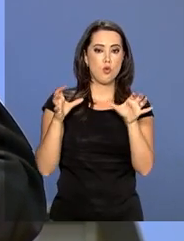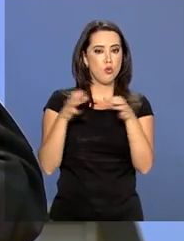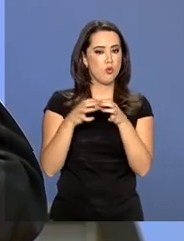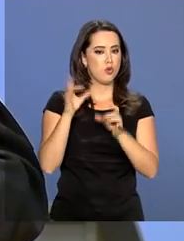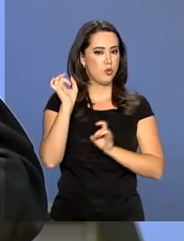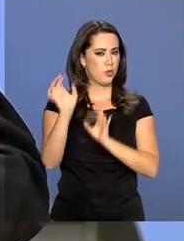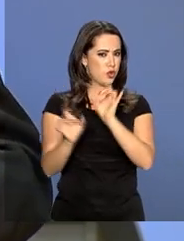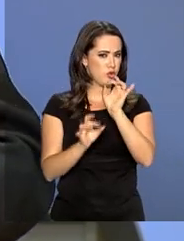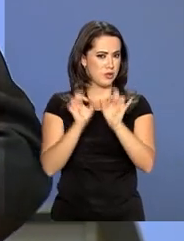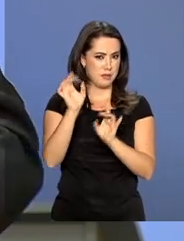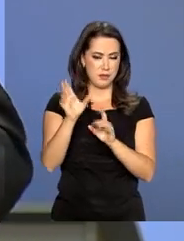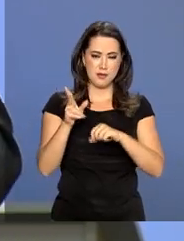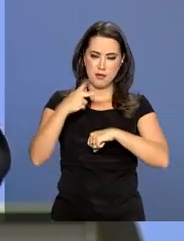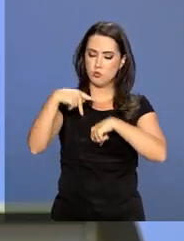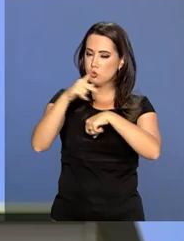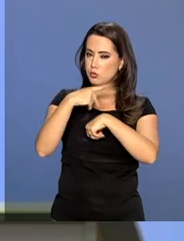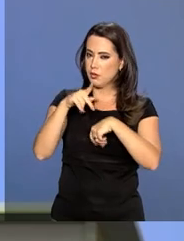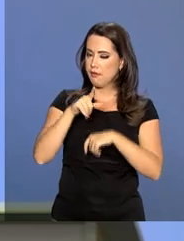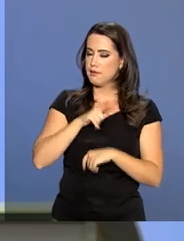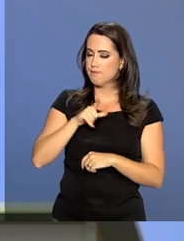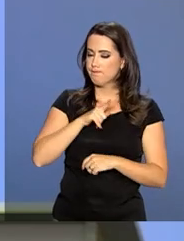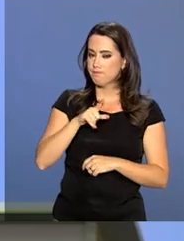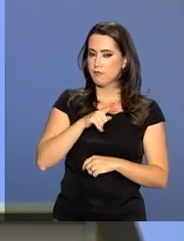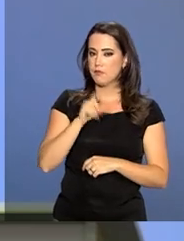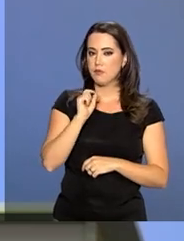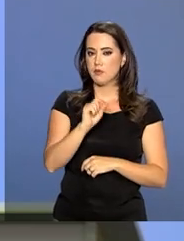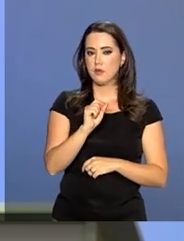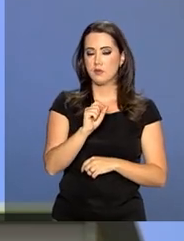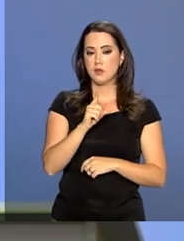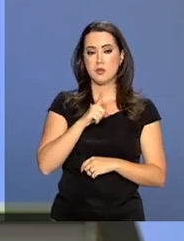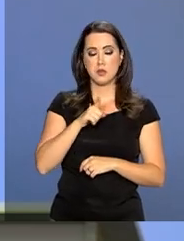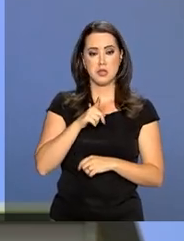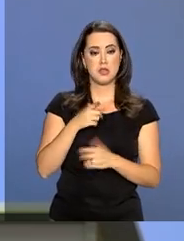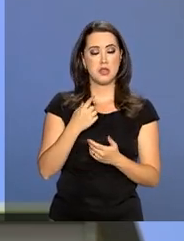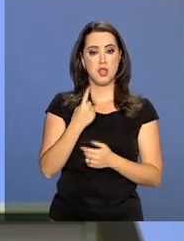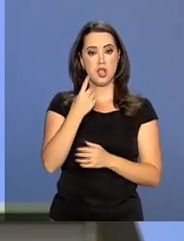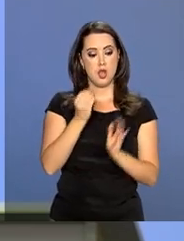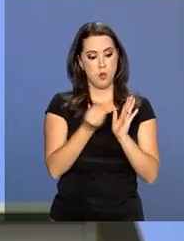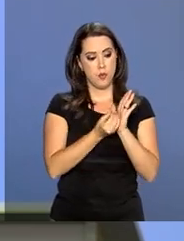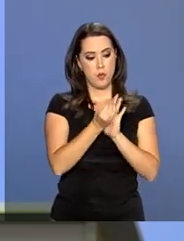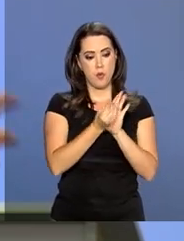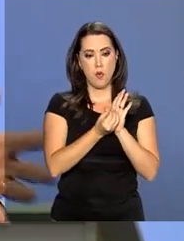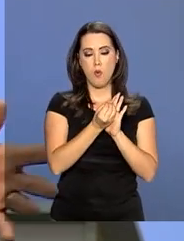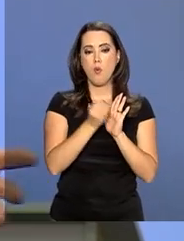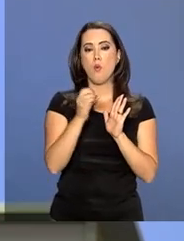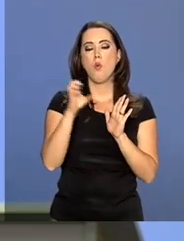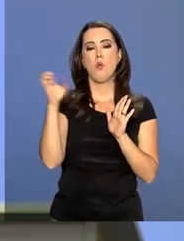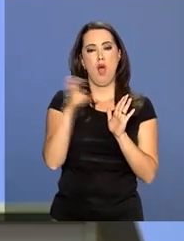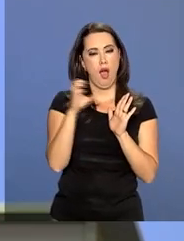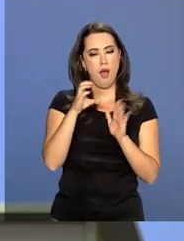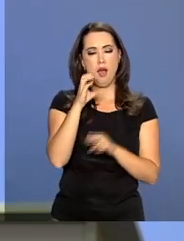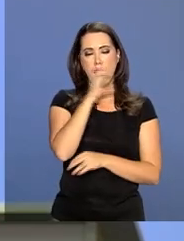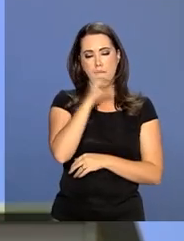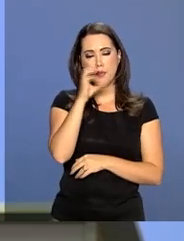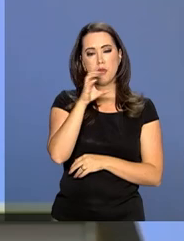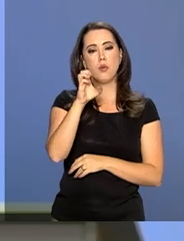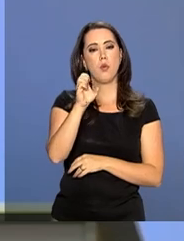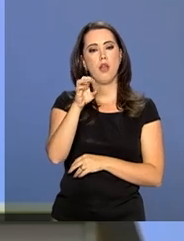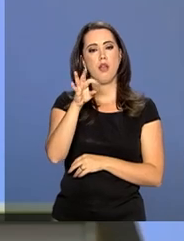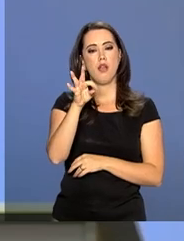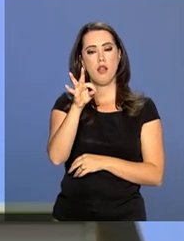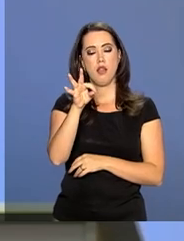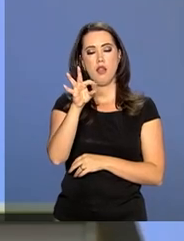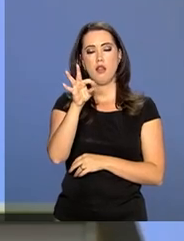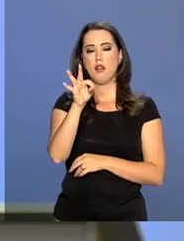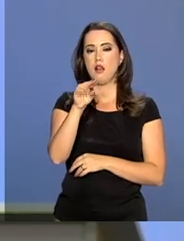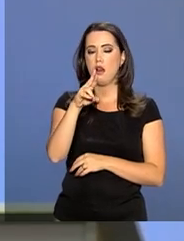de países que dispõe de um acelerador de elétrons de quarta geração. Portanto,